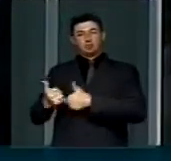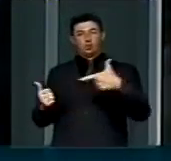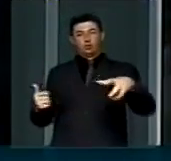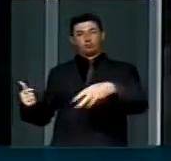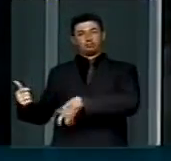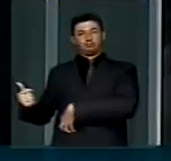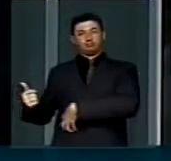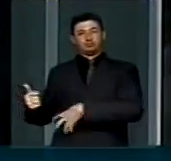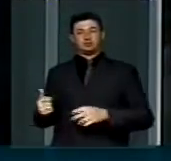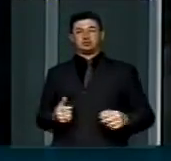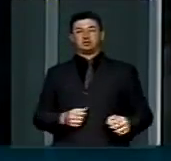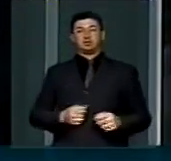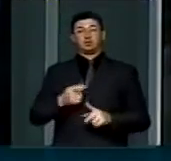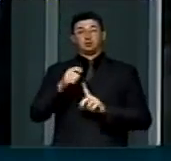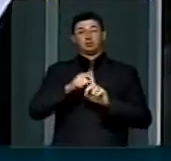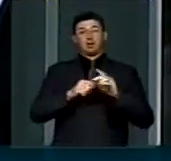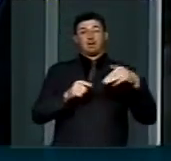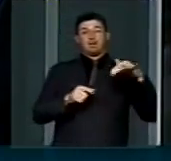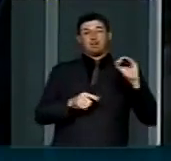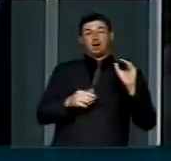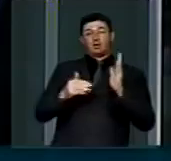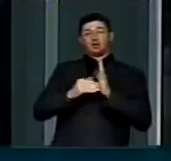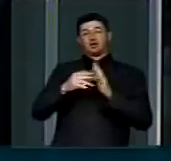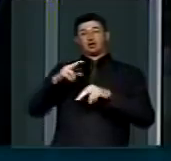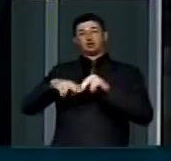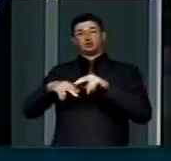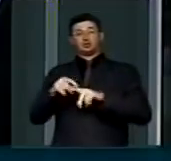meses de maio e junho deste ano, e que apenas